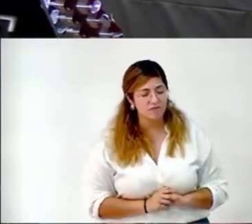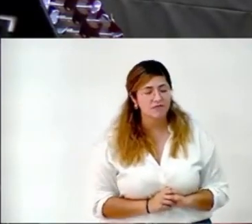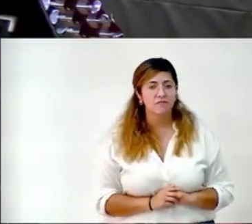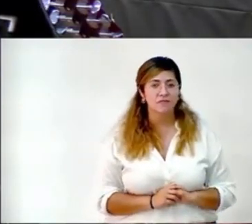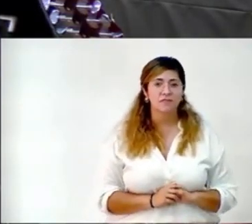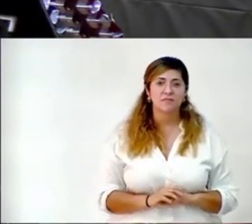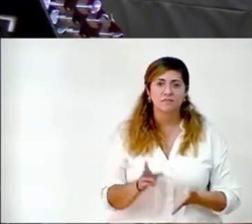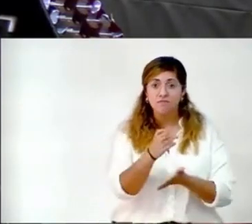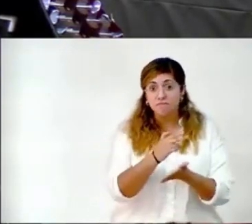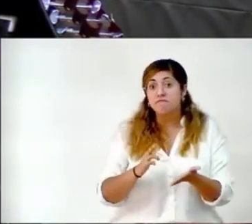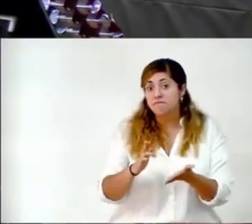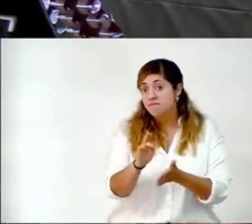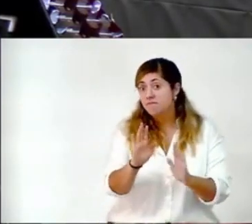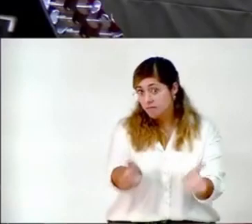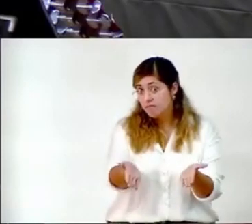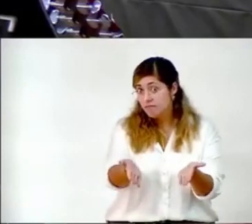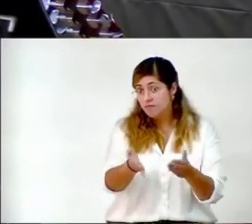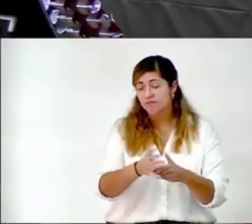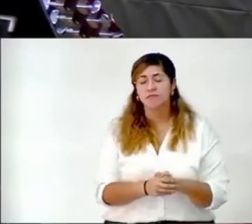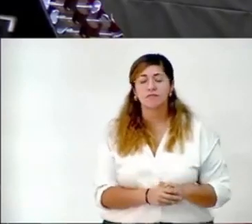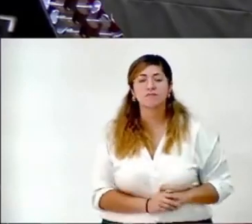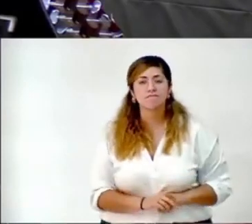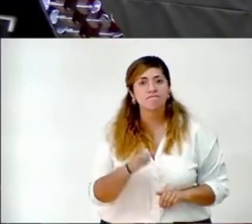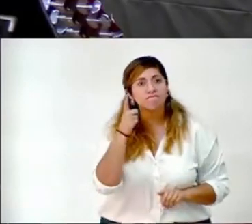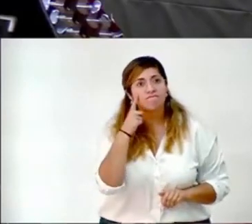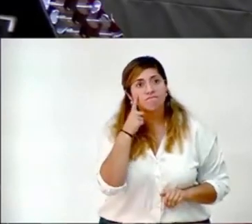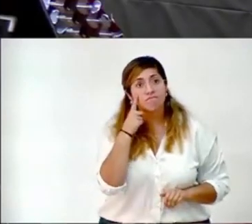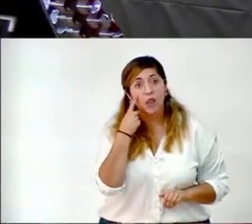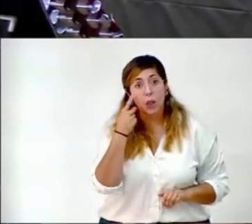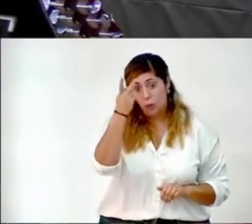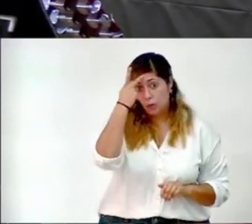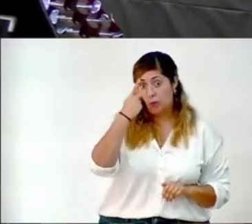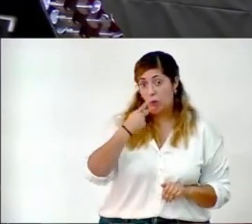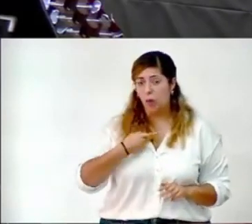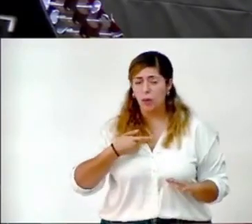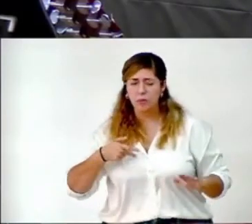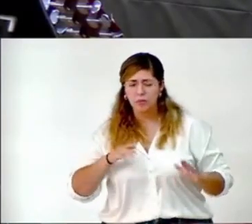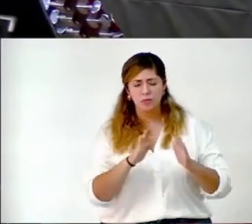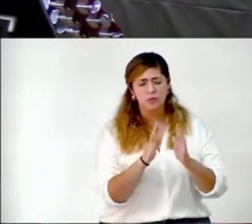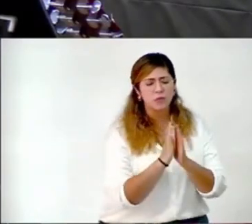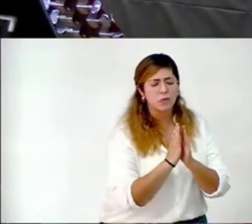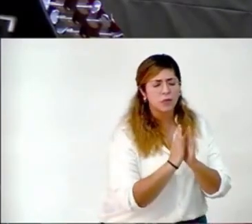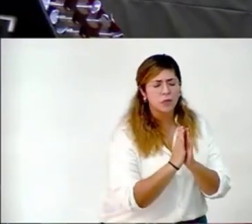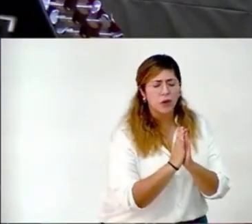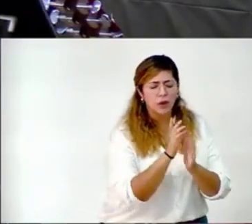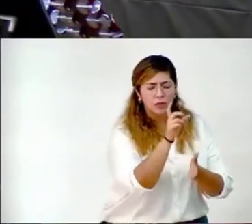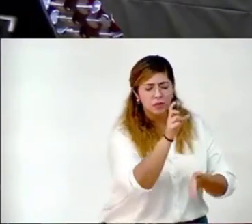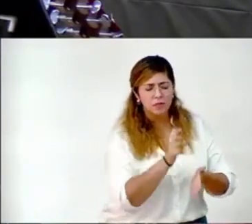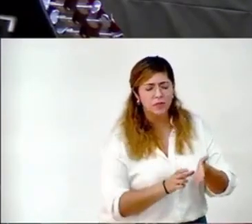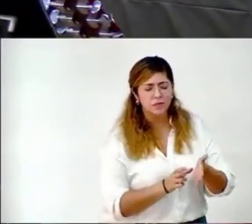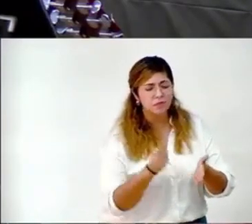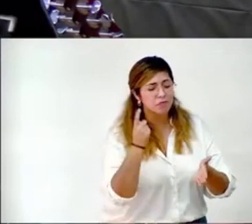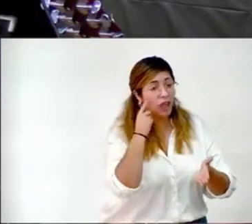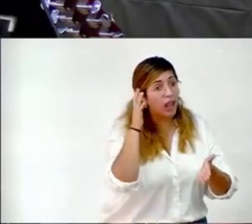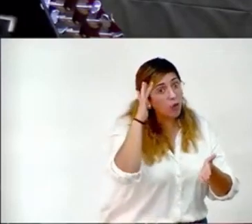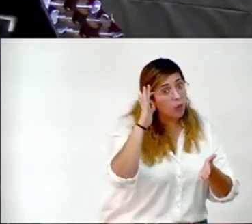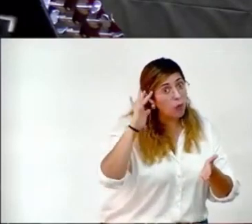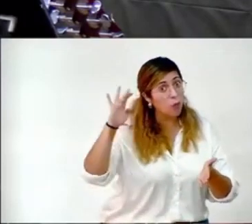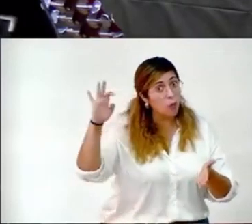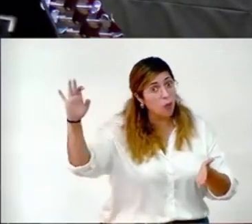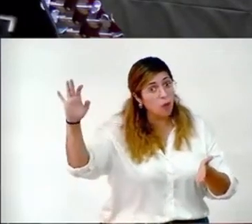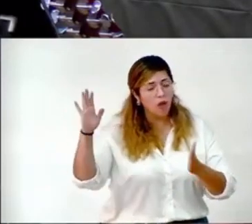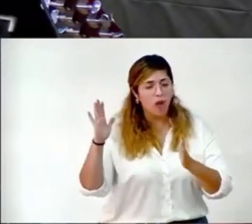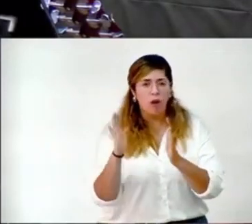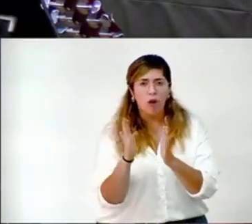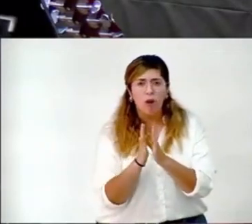Ok. Então, desenhe a si mesmo, fazendo uma oração e orando por este amiguinho,